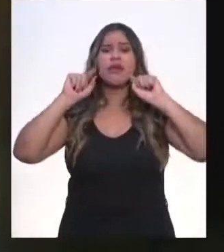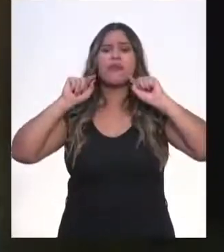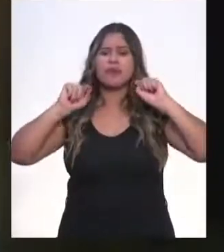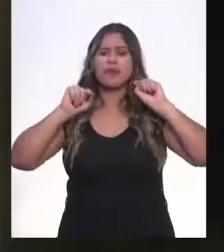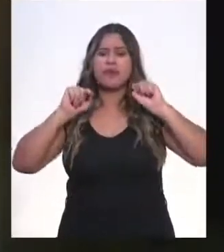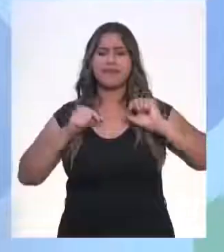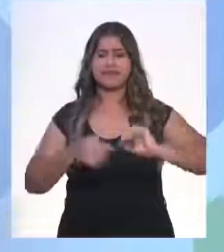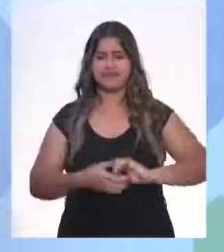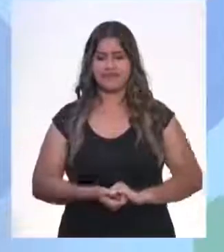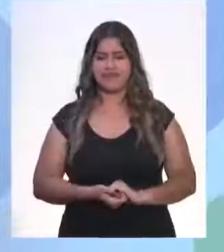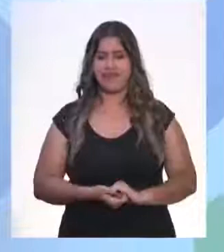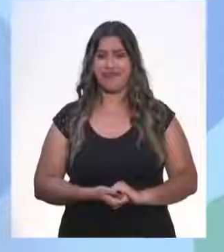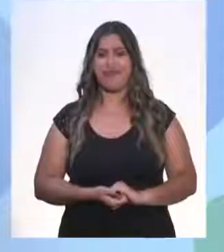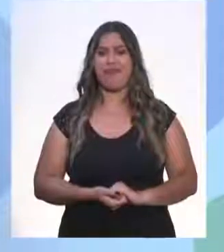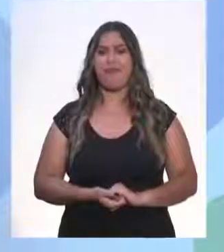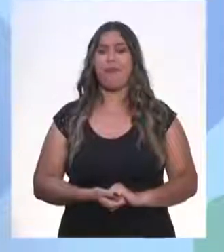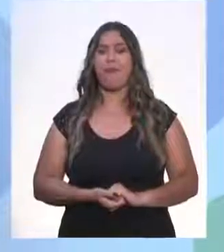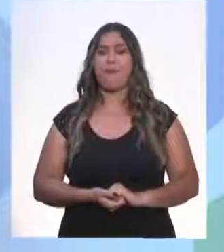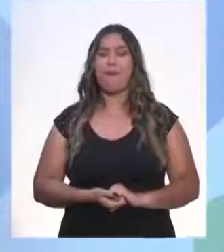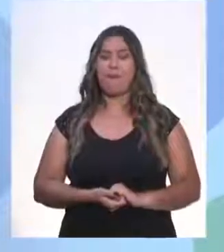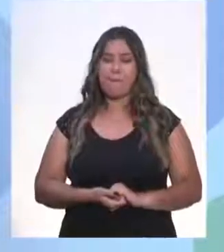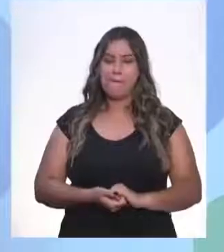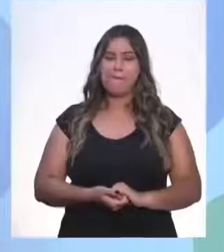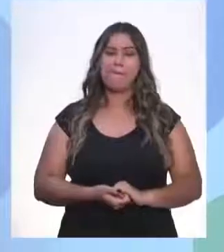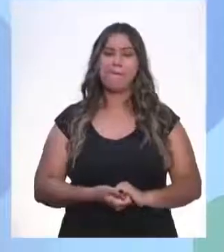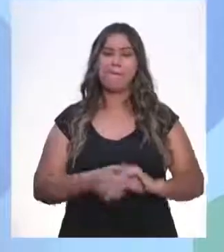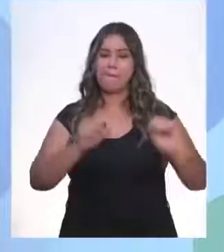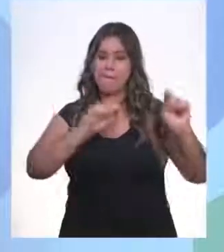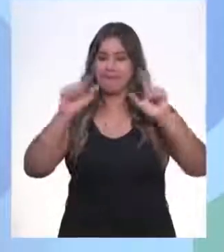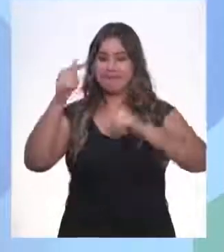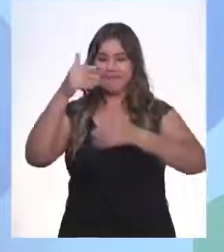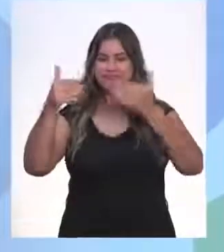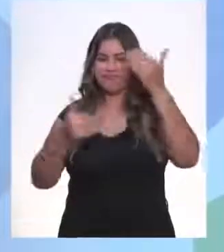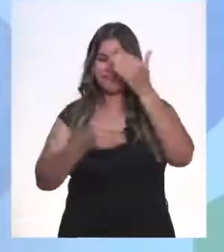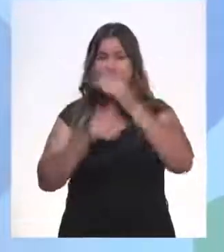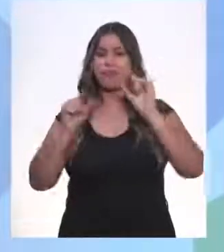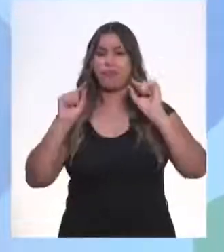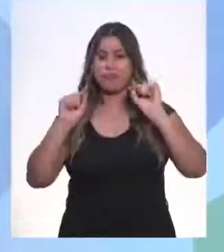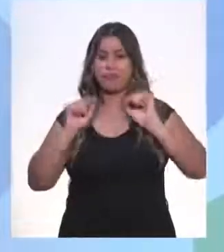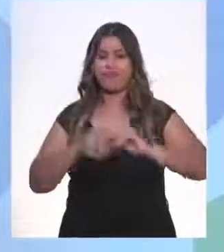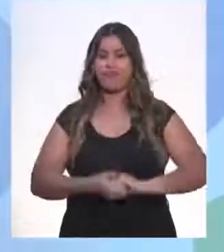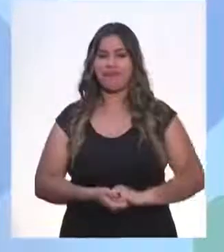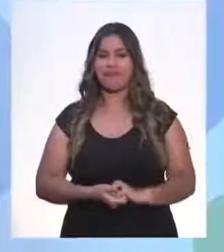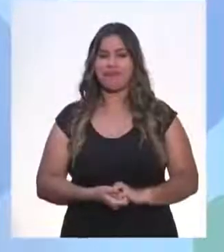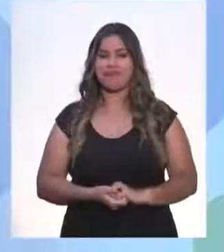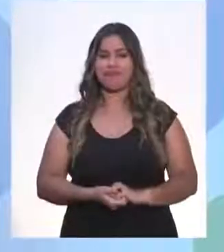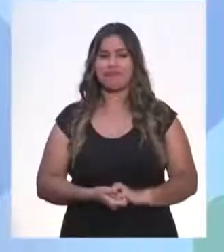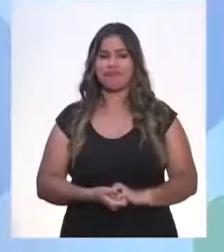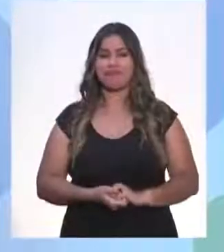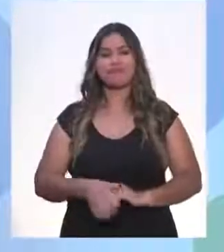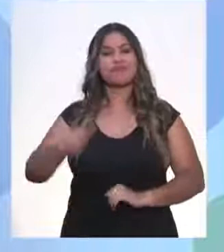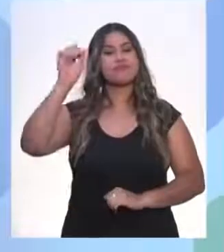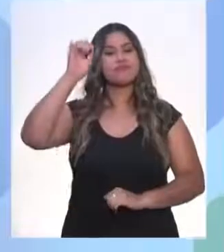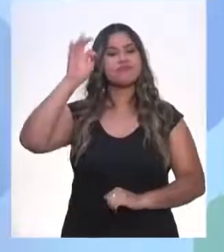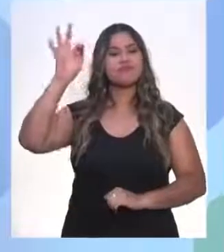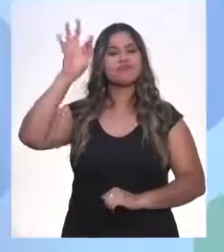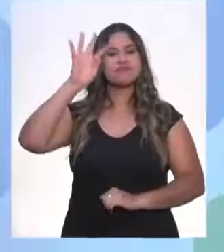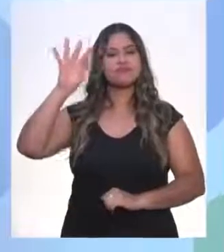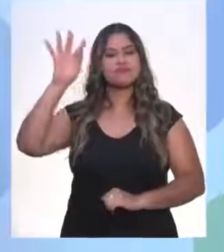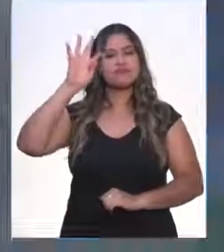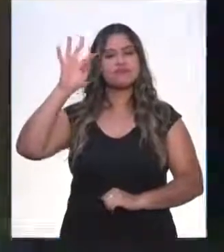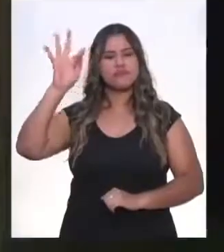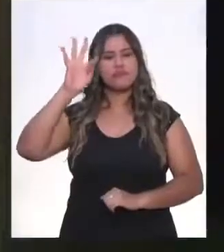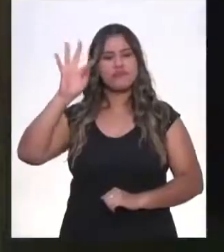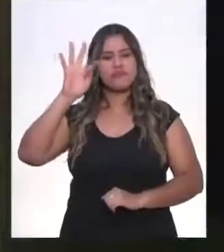hoje. Então, ó, vai, vamos colocar aí pra vocês. O tema da aula de hoje é filosofia, né? Ali,